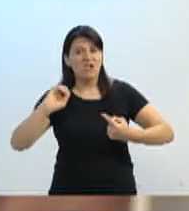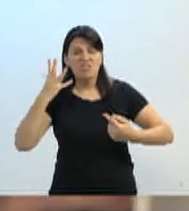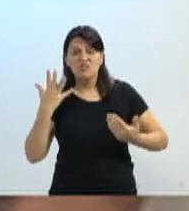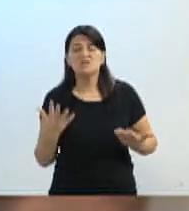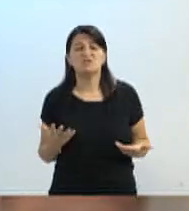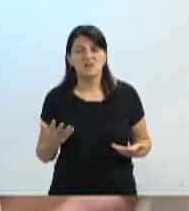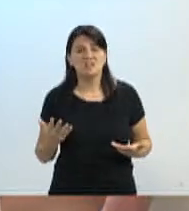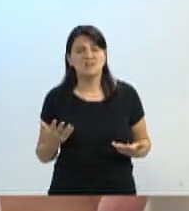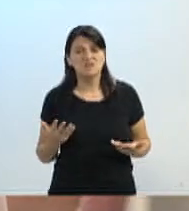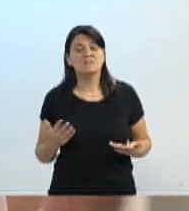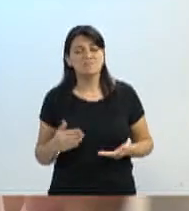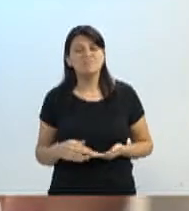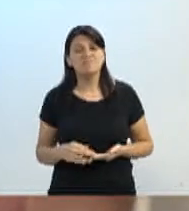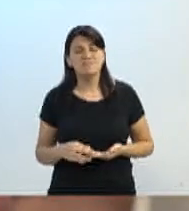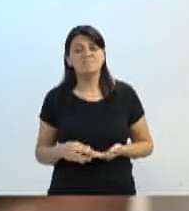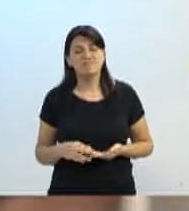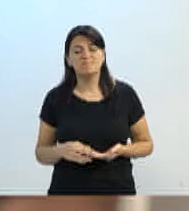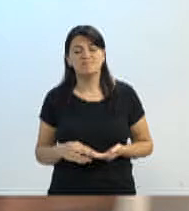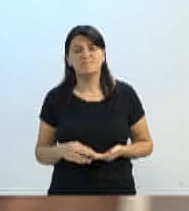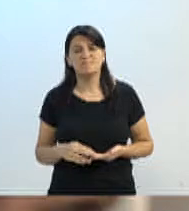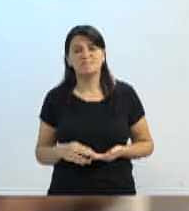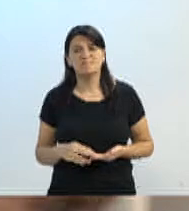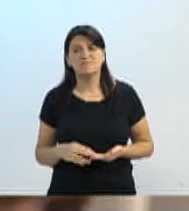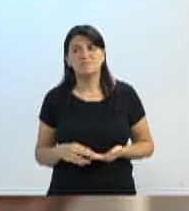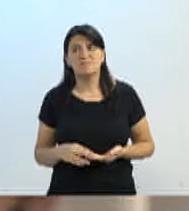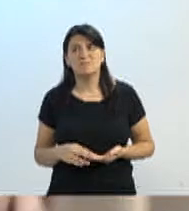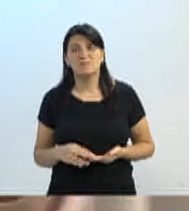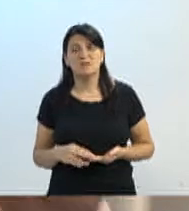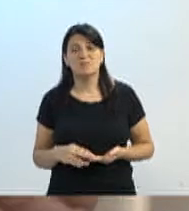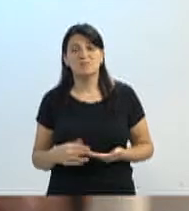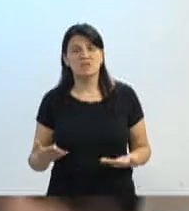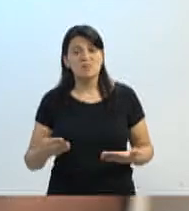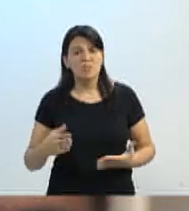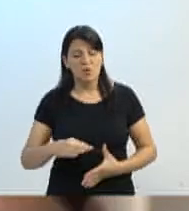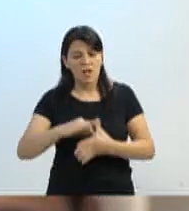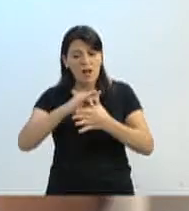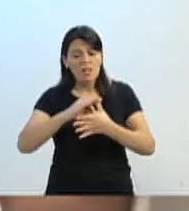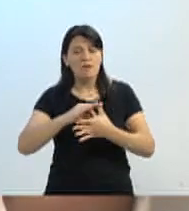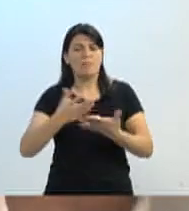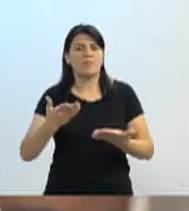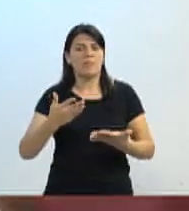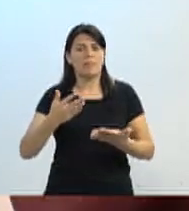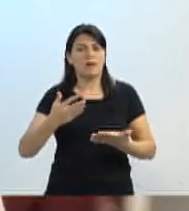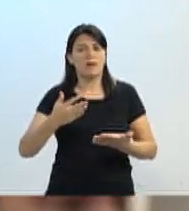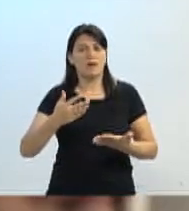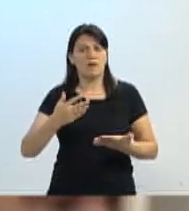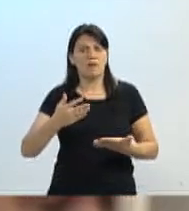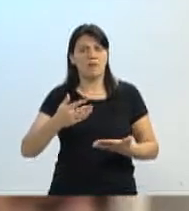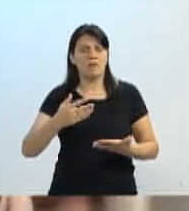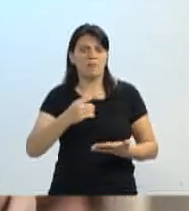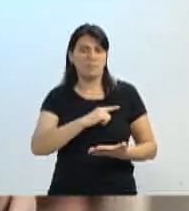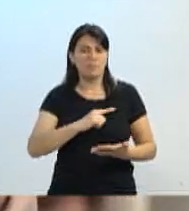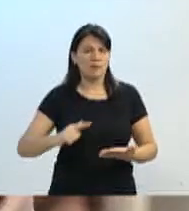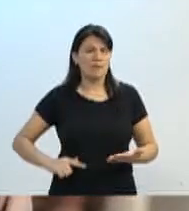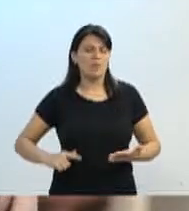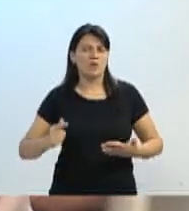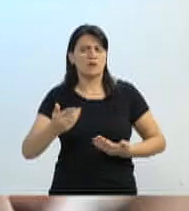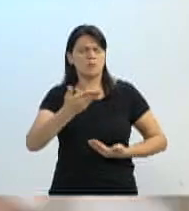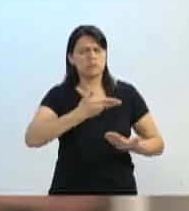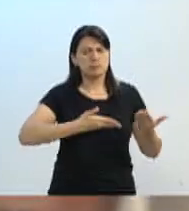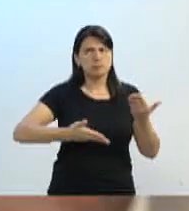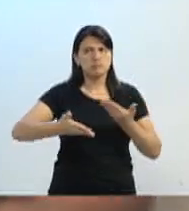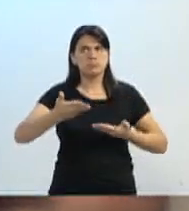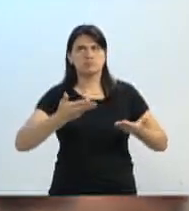né? Eu, por ser líder do governo, de alguma forma ou de outra, acabei me envolvendo